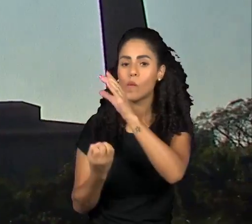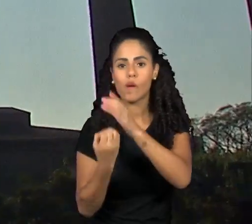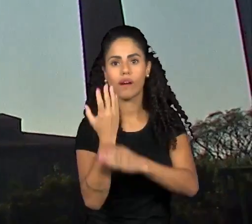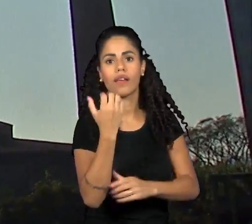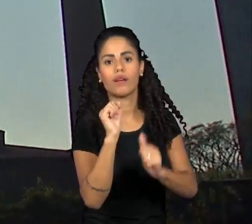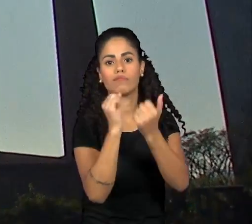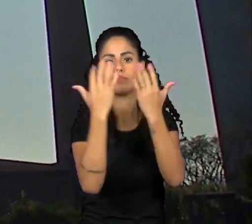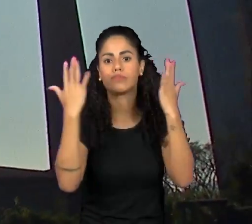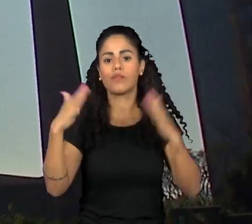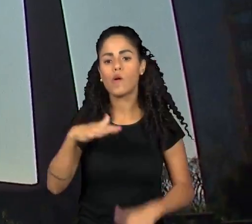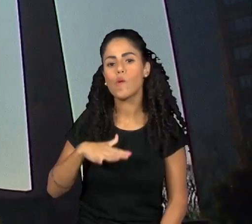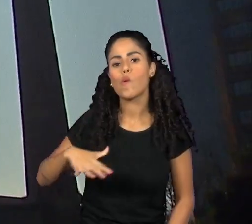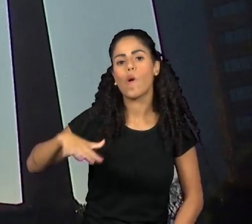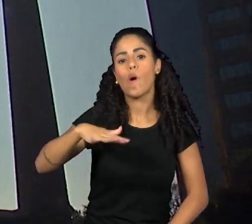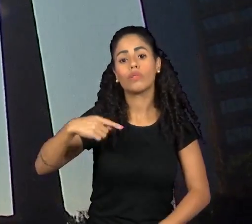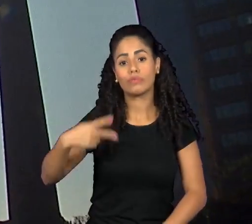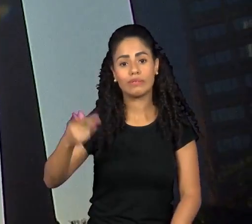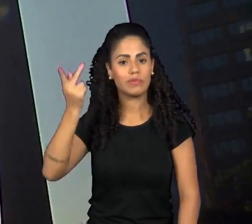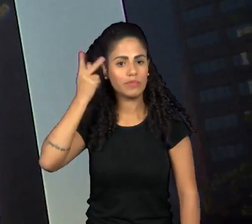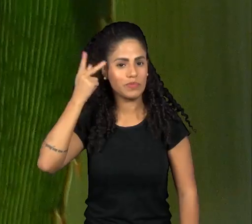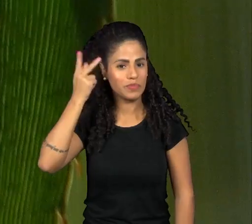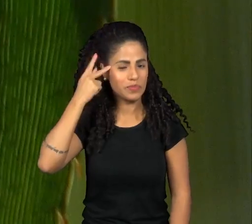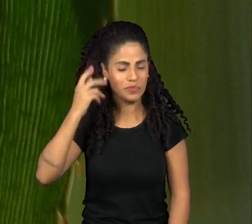brasileira dentro da cidade de São Paulo.